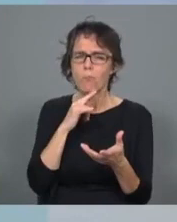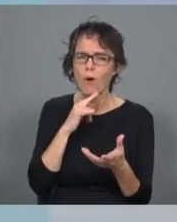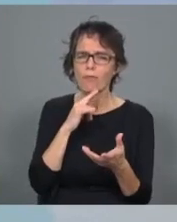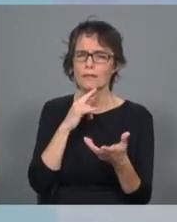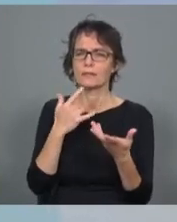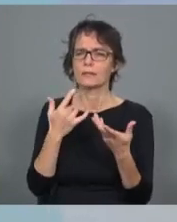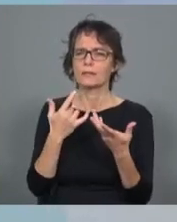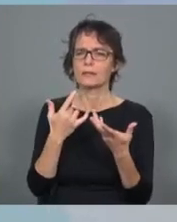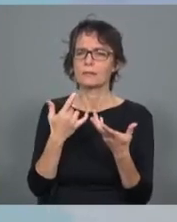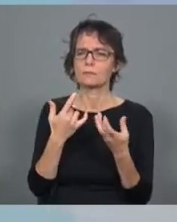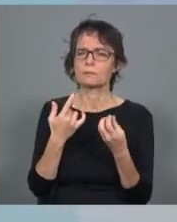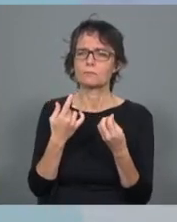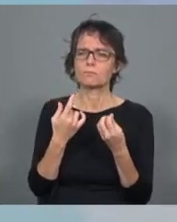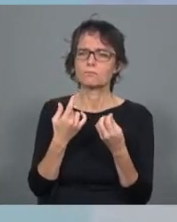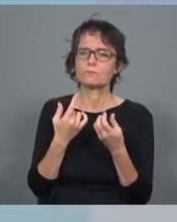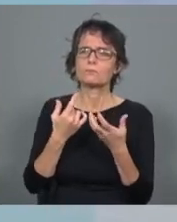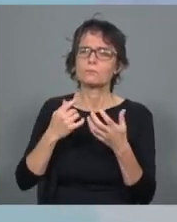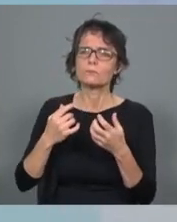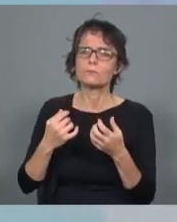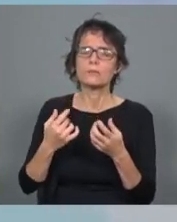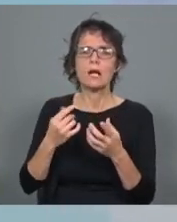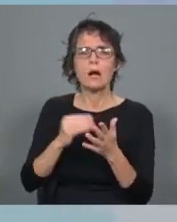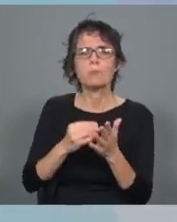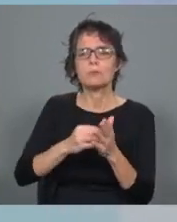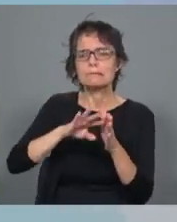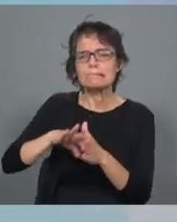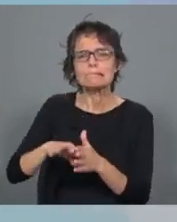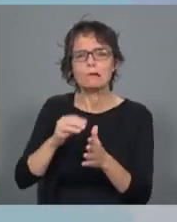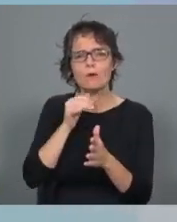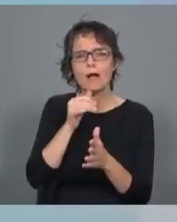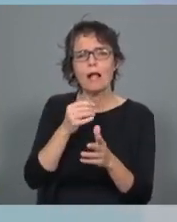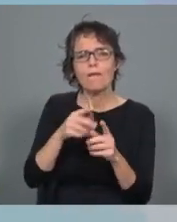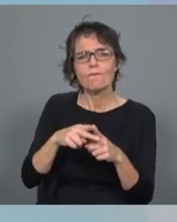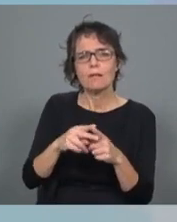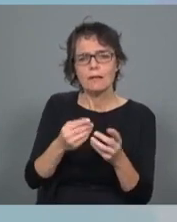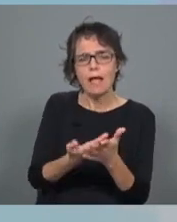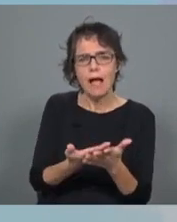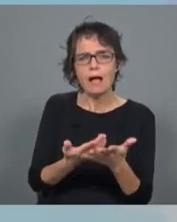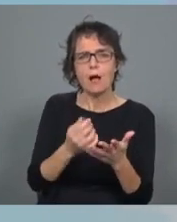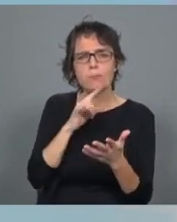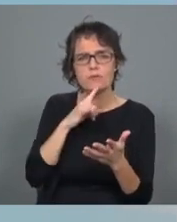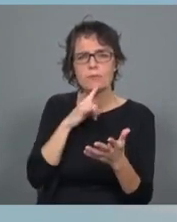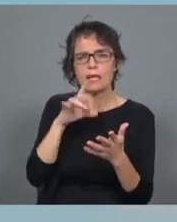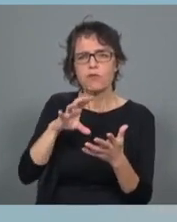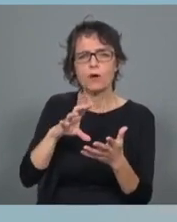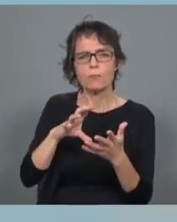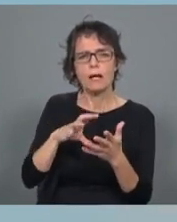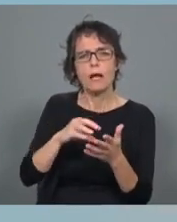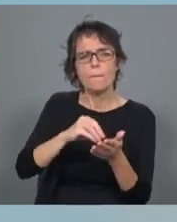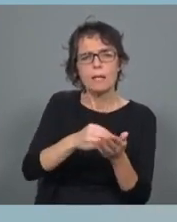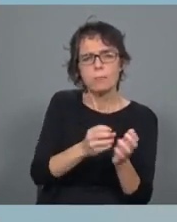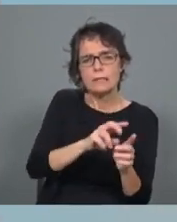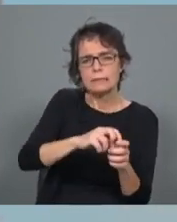pobres, nos dias que correm, dá uma sensação que começa a ficar ainda também mais difícil, porque estas ferramentas são cada vez